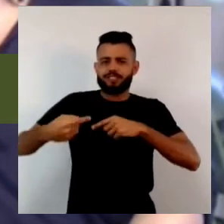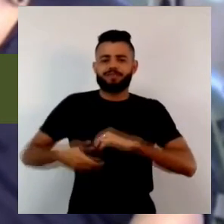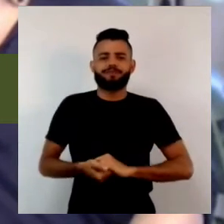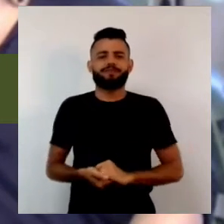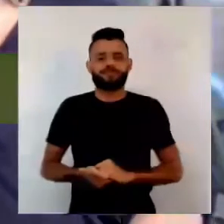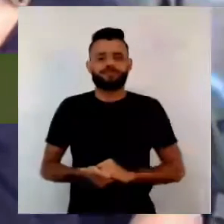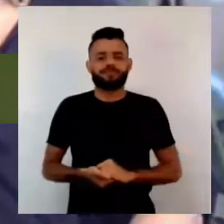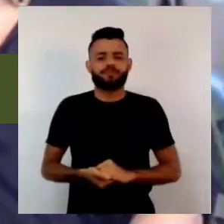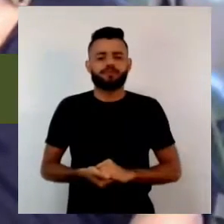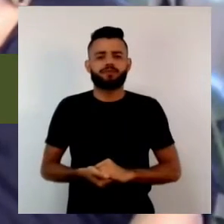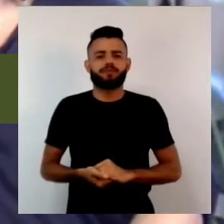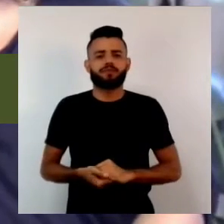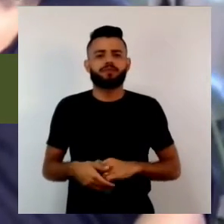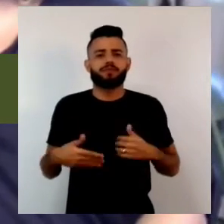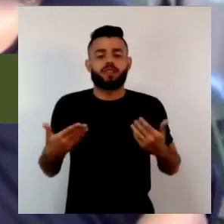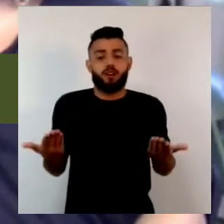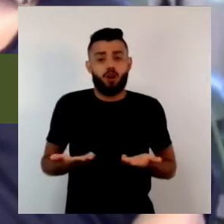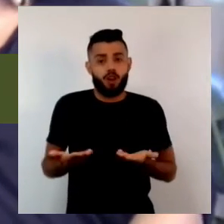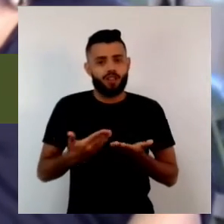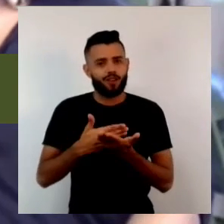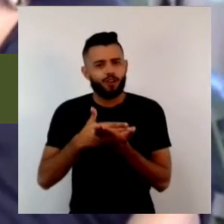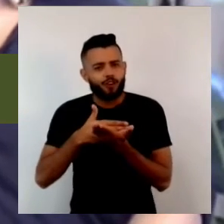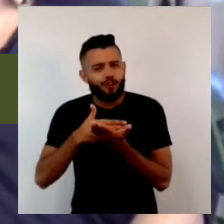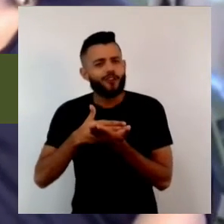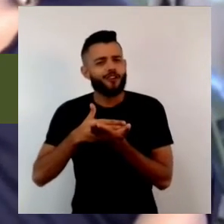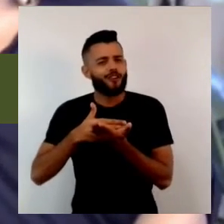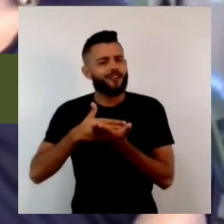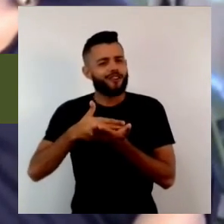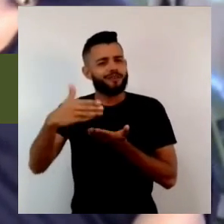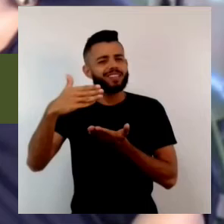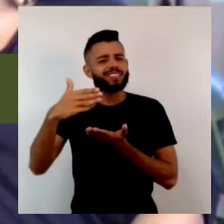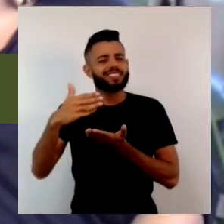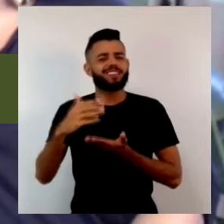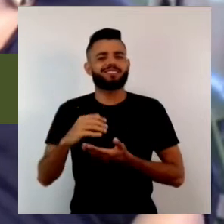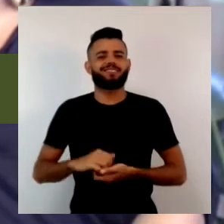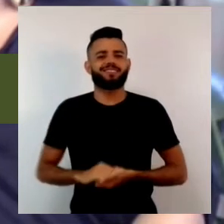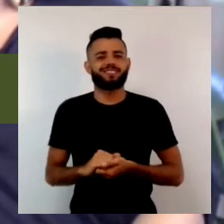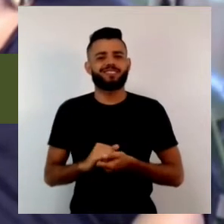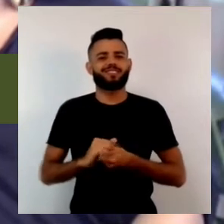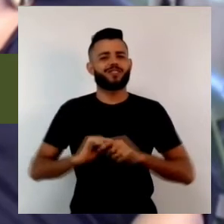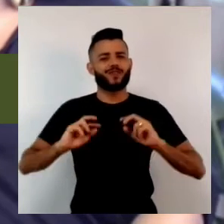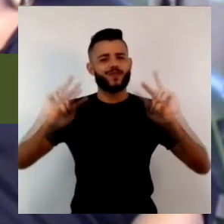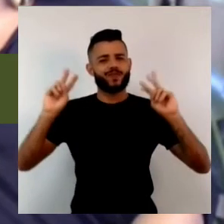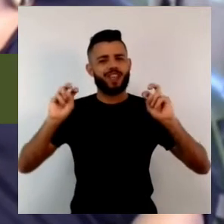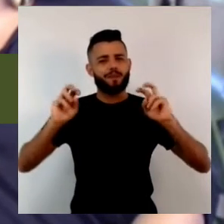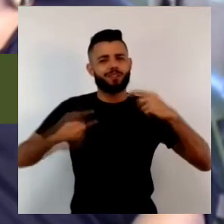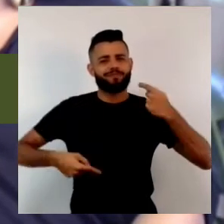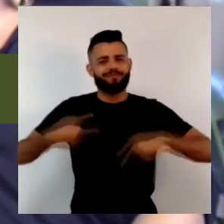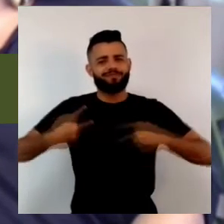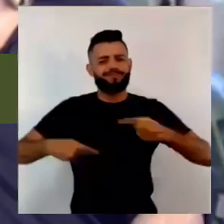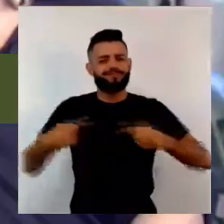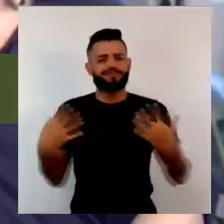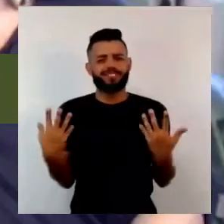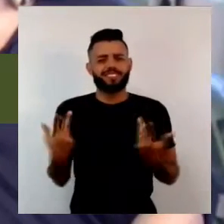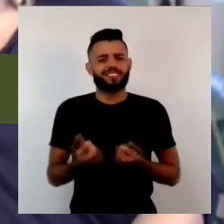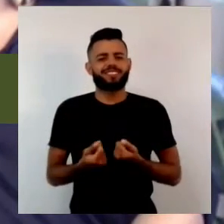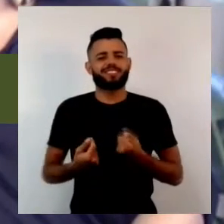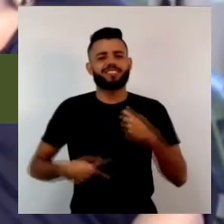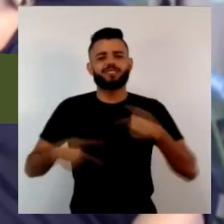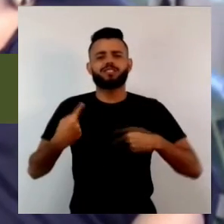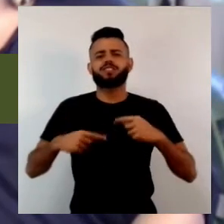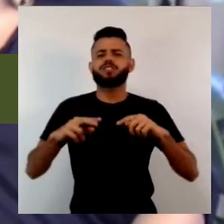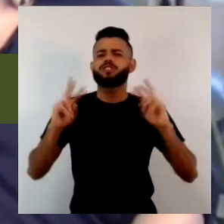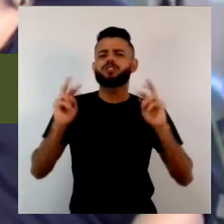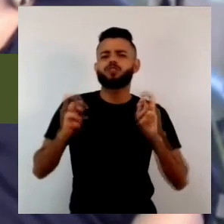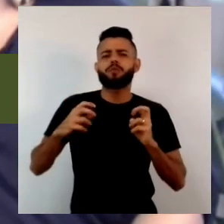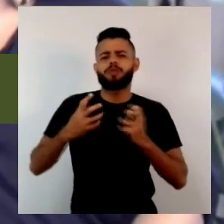a gente vai começar com tudo, né, Vê? A gente vai começar com um painel incrível que vai discutir um pouco sobre essa questão da polarização,